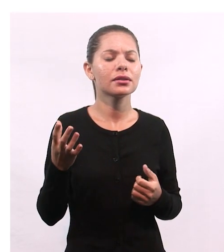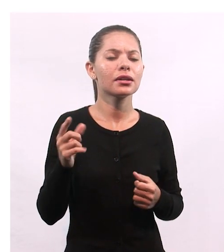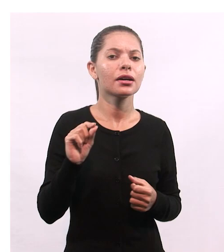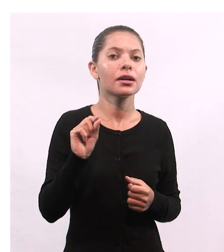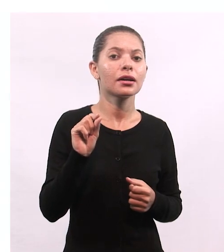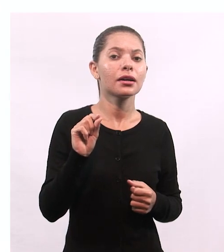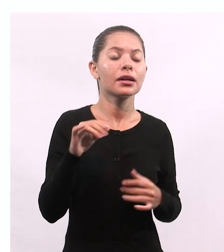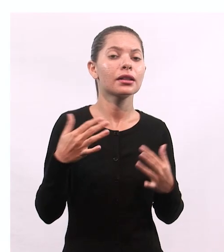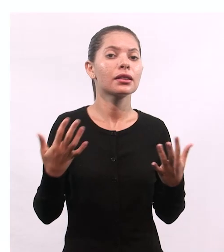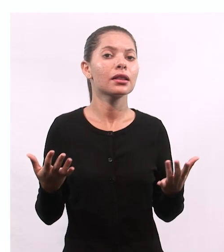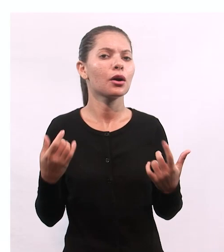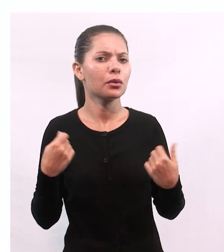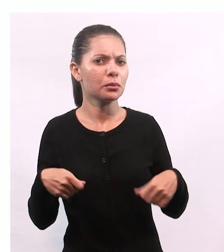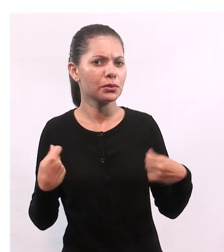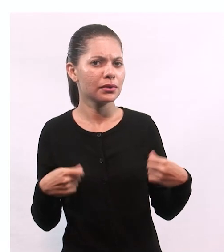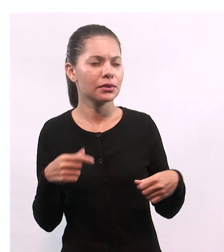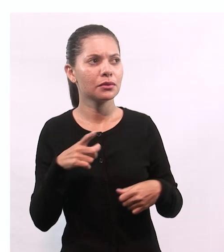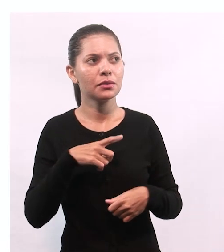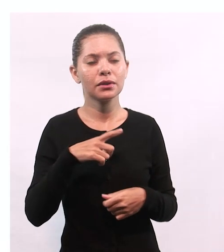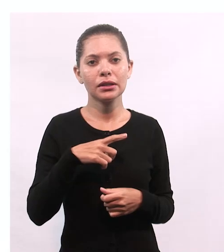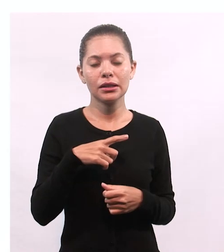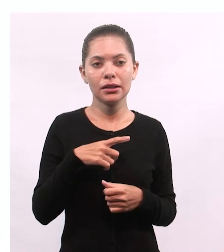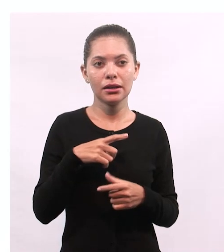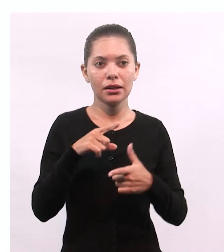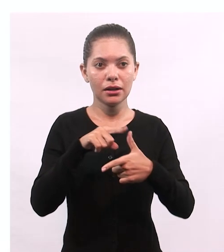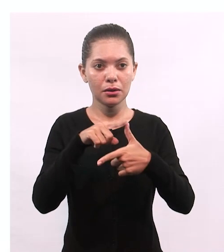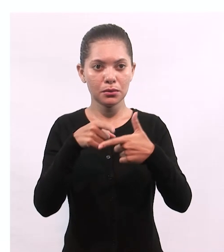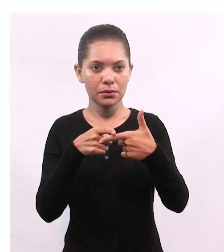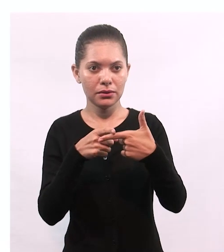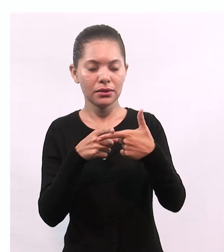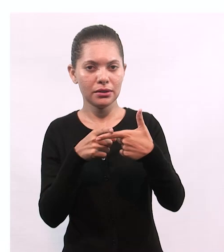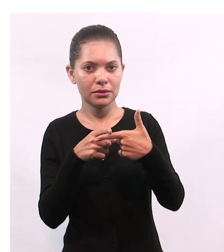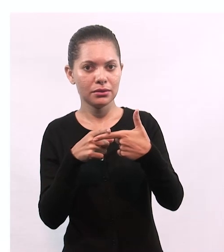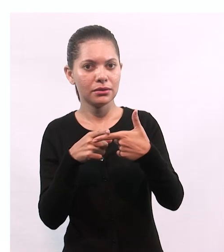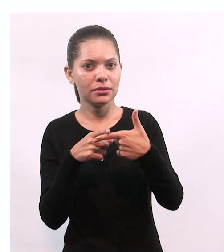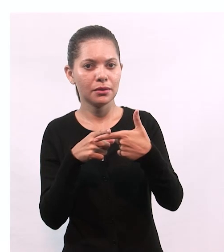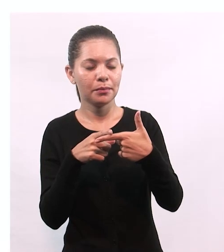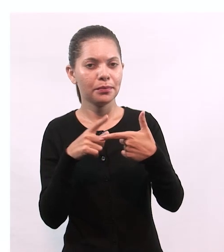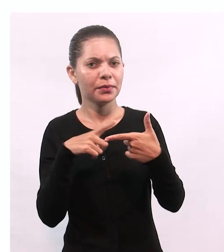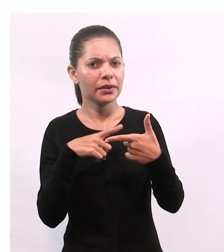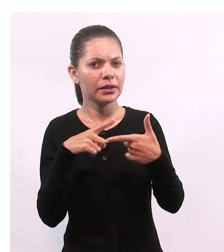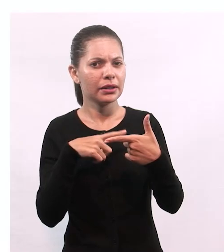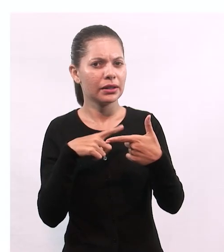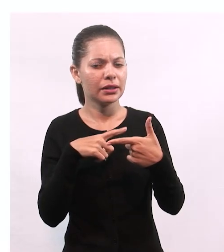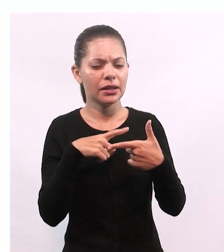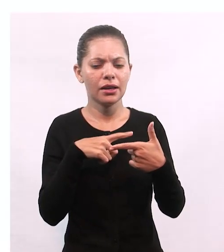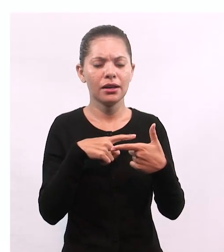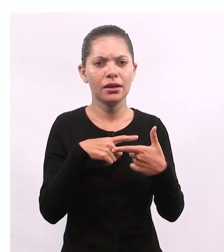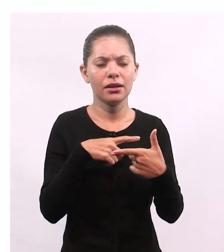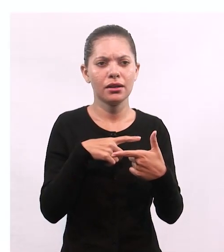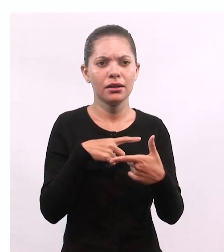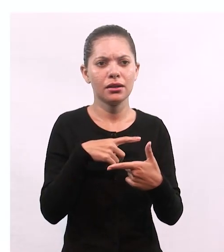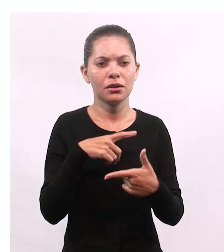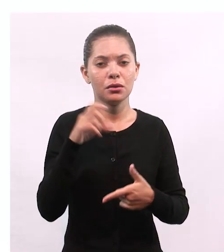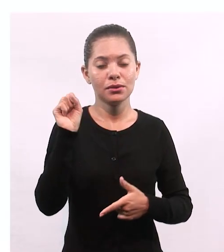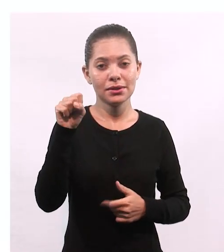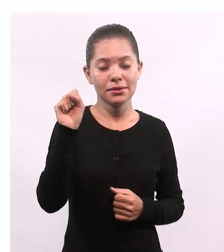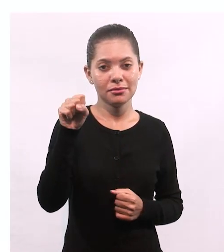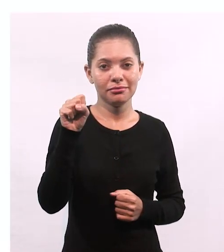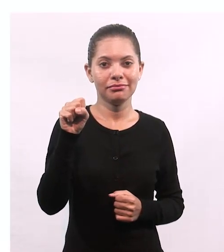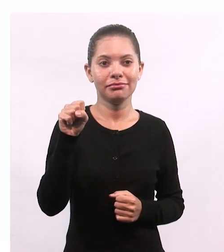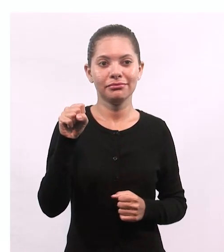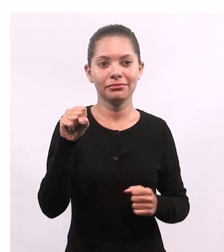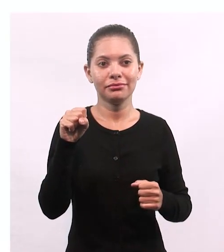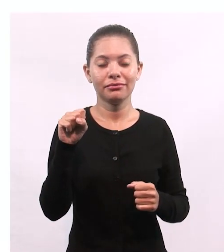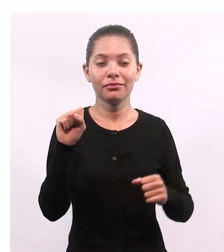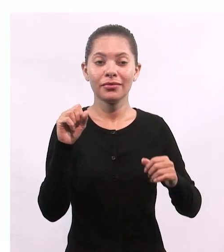Mas, vamos lá. Então, é possível a gente ter ângulos retos e ainda eles possuírem a mesma medida?